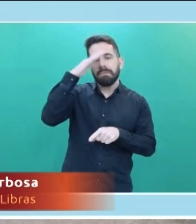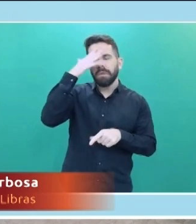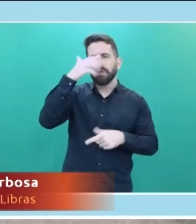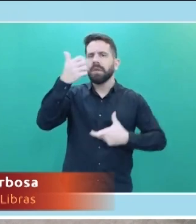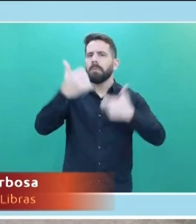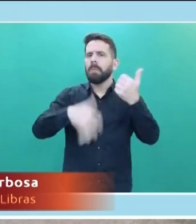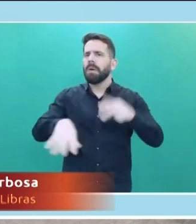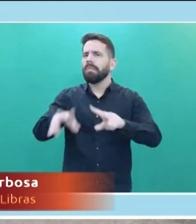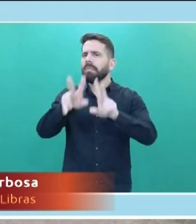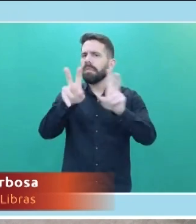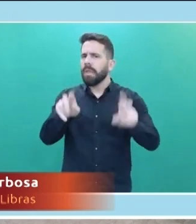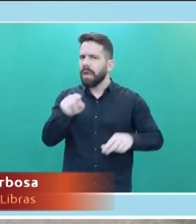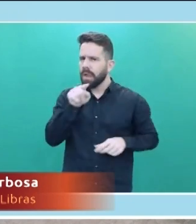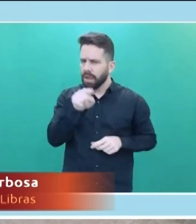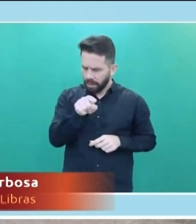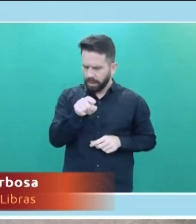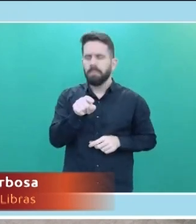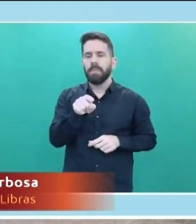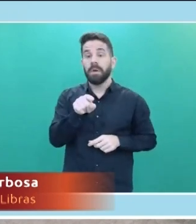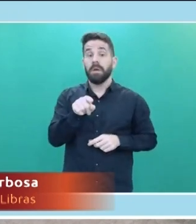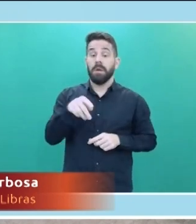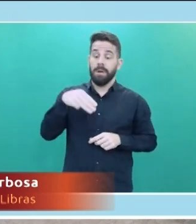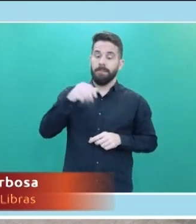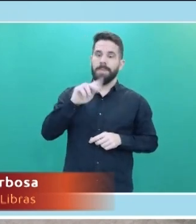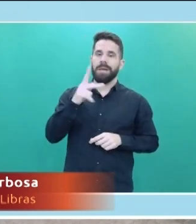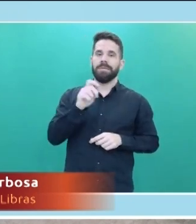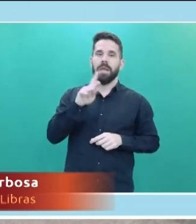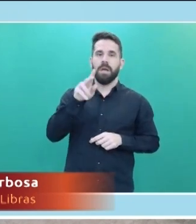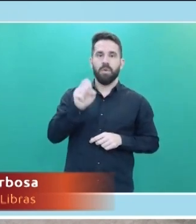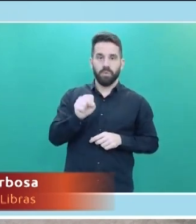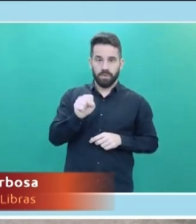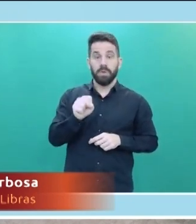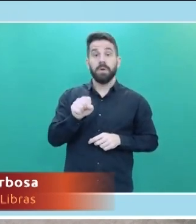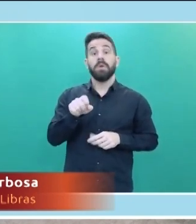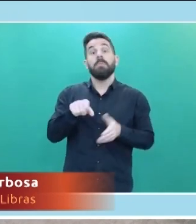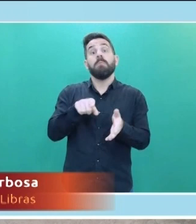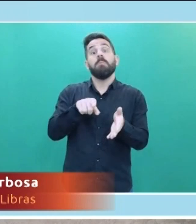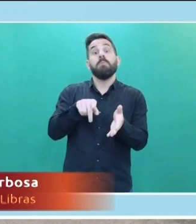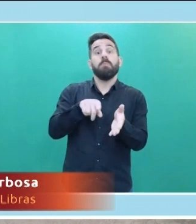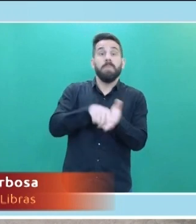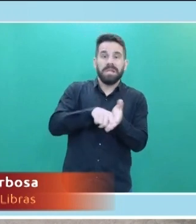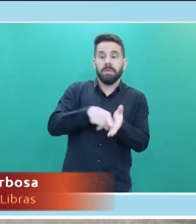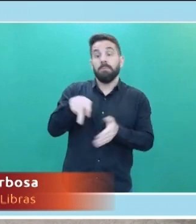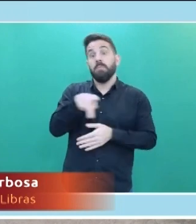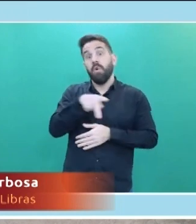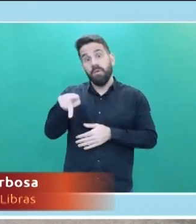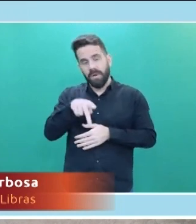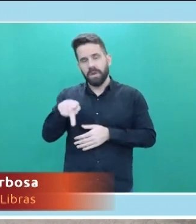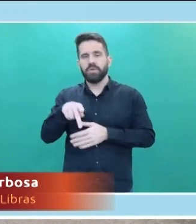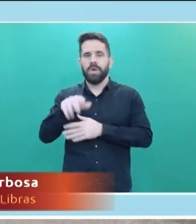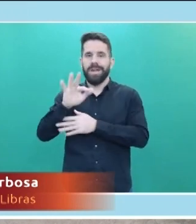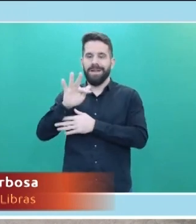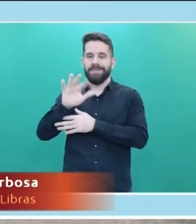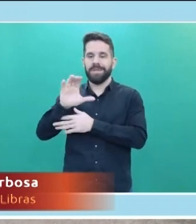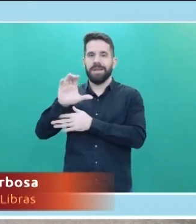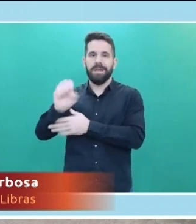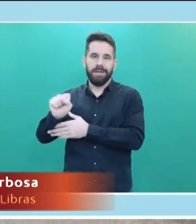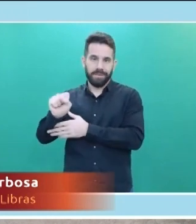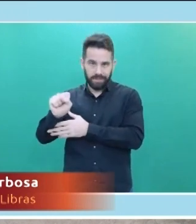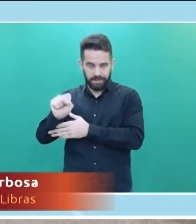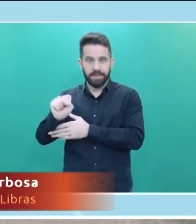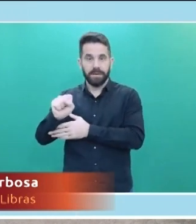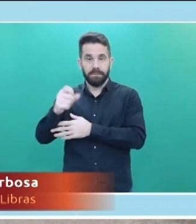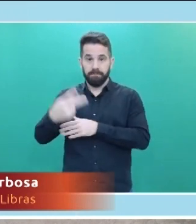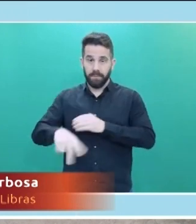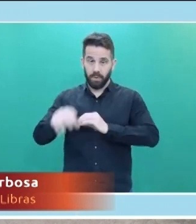França, pesquisador da Faculdade de Ciências Sociais da UFG. Olá, Matheus, muito obrigada pela sua presença.